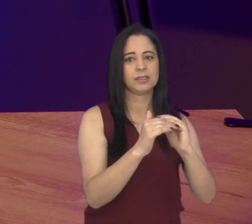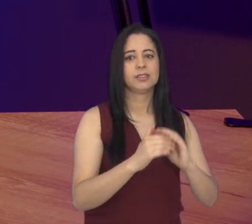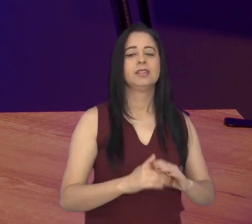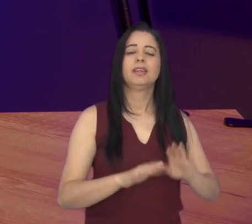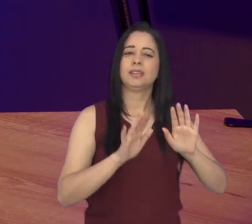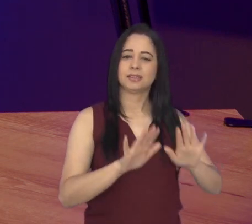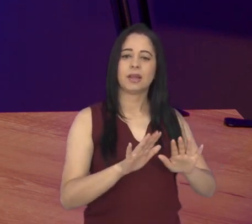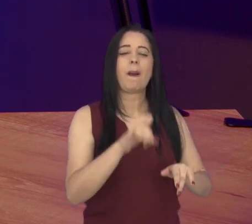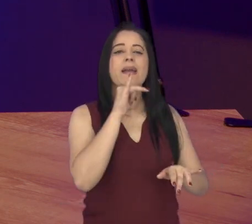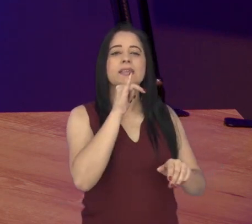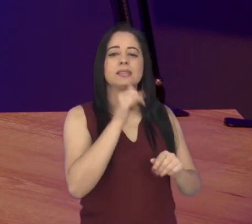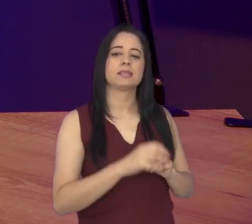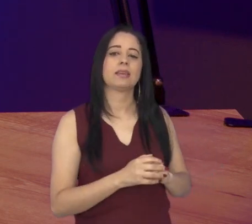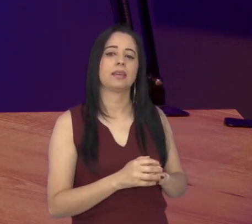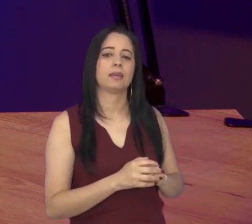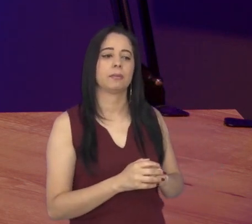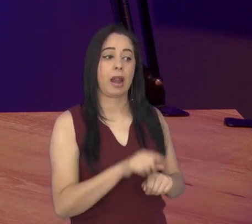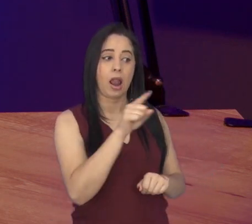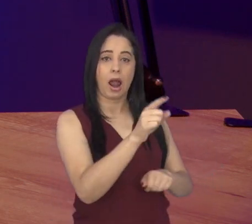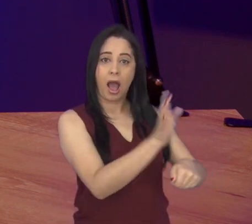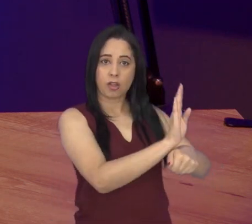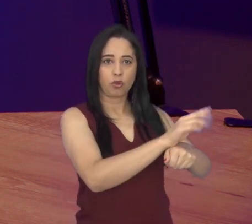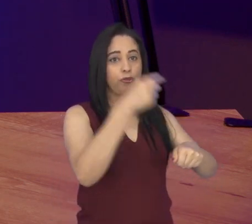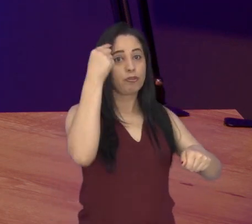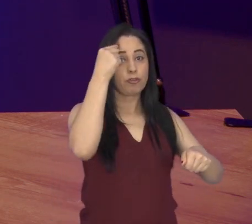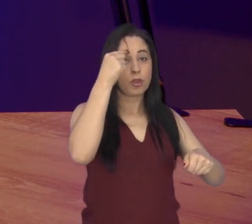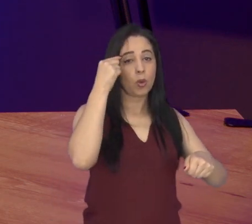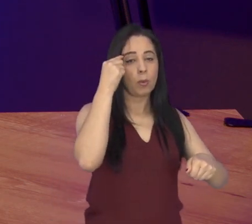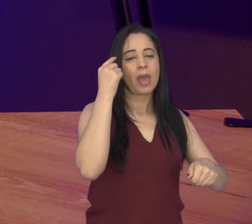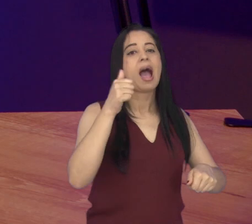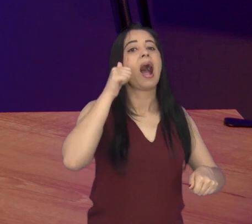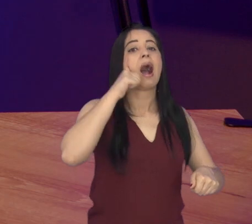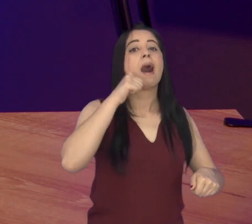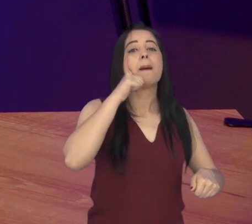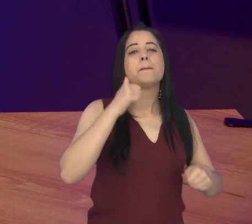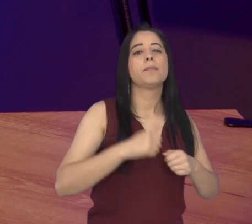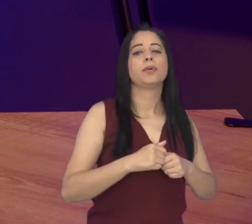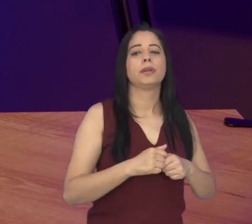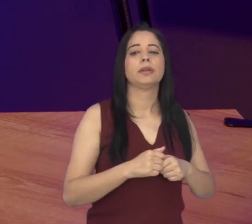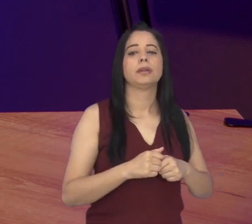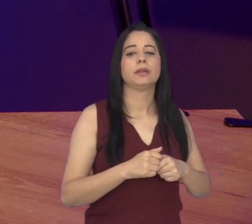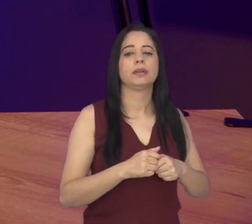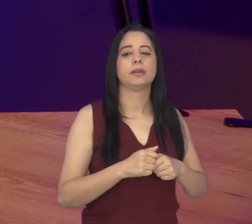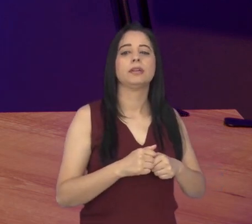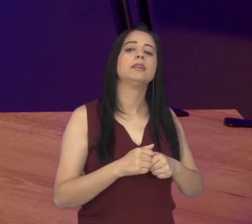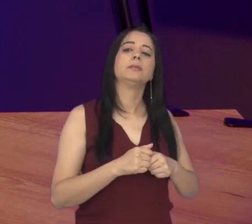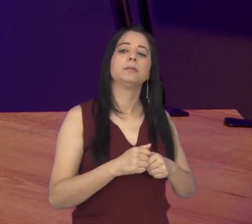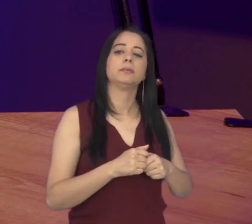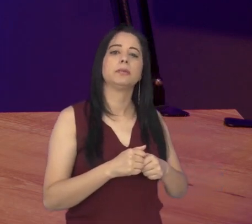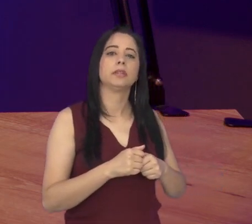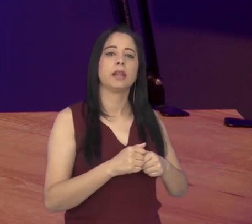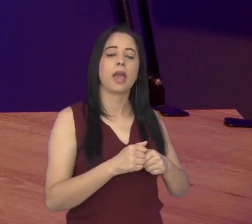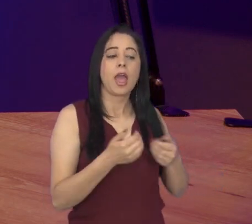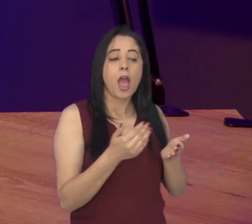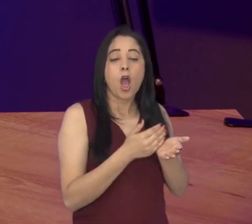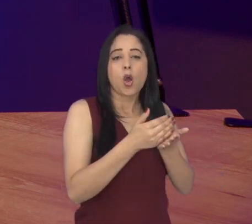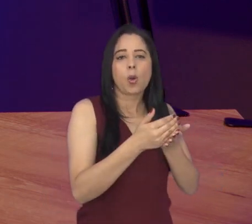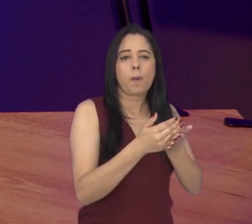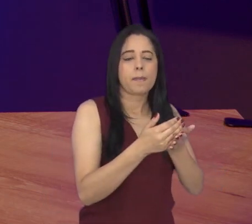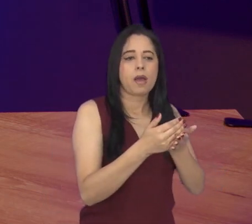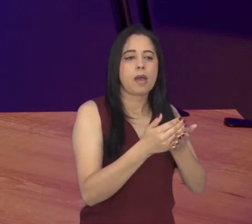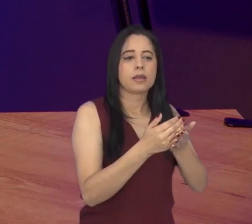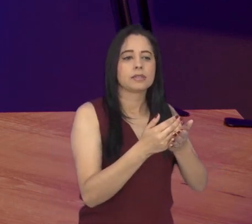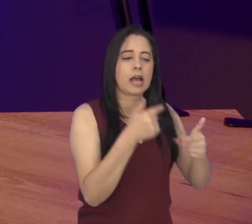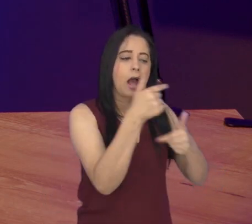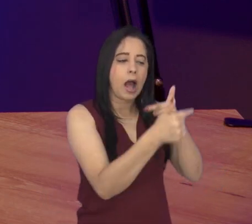principalmente onde eles estão. Então, por exemplo, a Hermione, ela vai começar no departamento que cuida